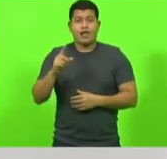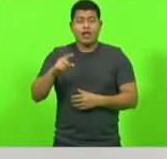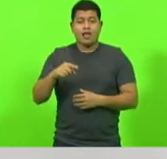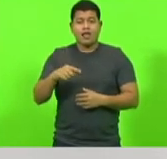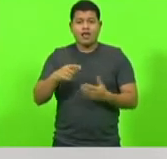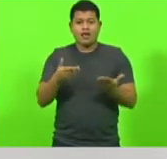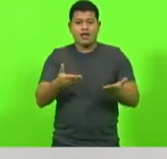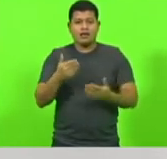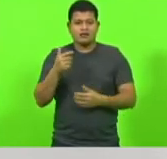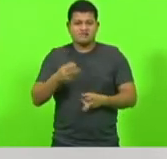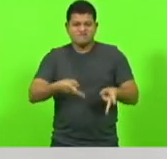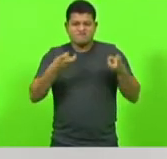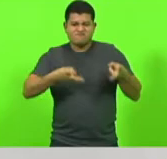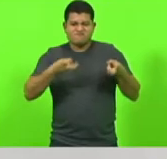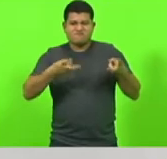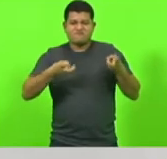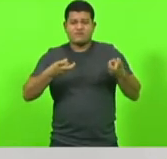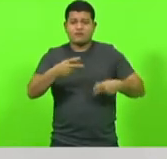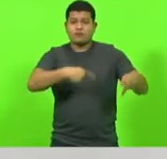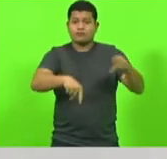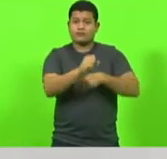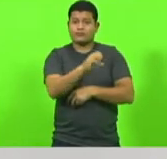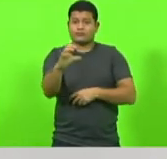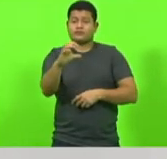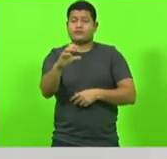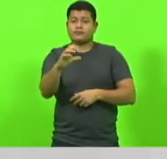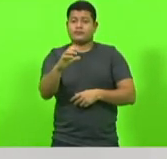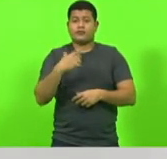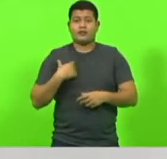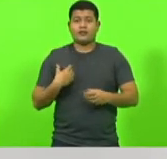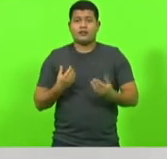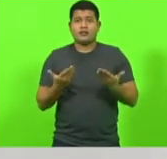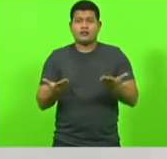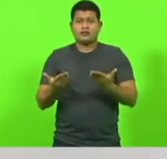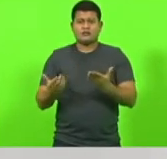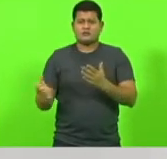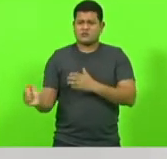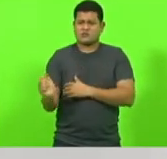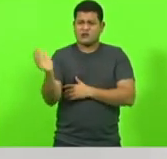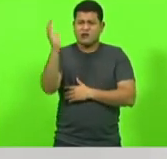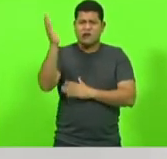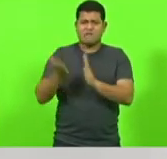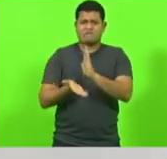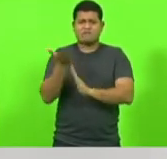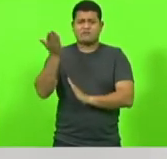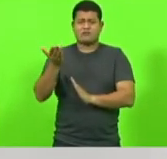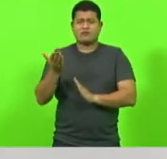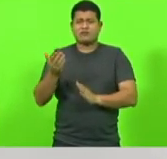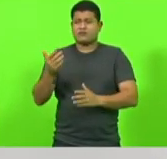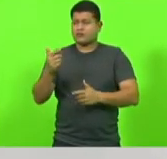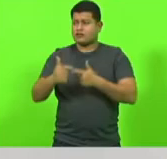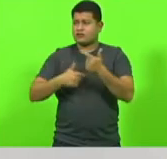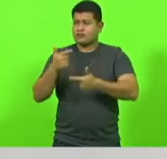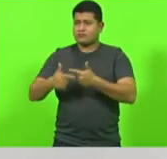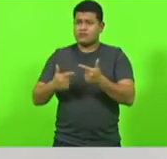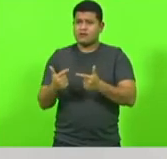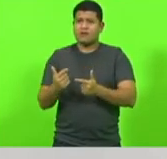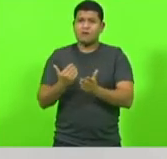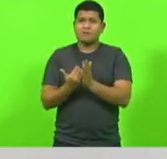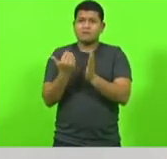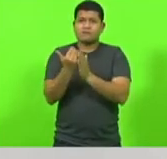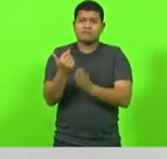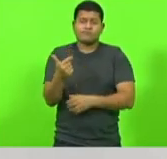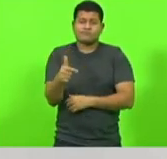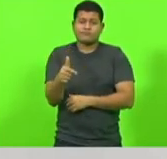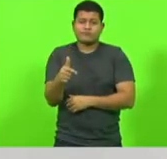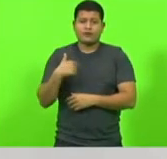se serve da população catarinense oferecendo preços mais caros, menos serviços, menor qualidade. Esse setor